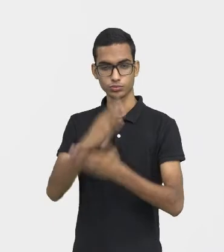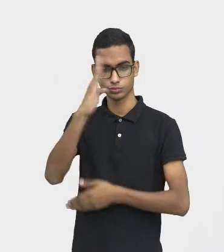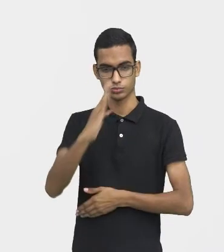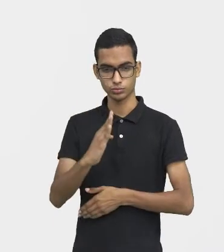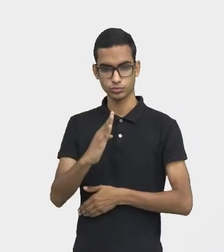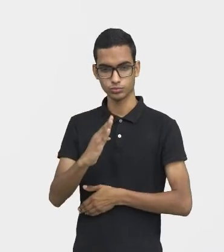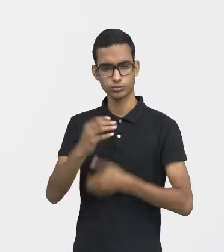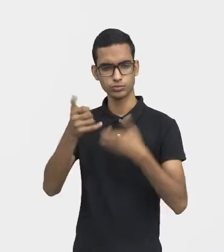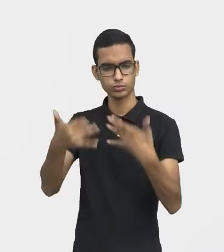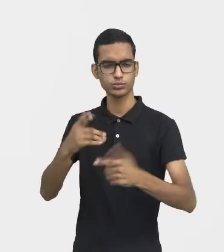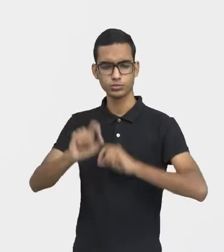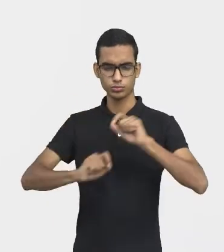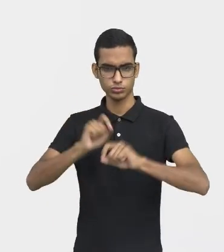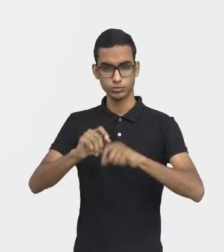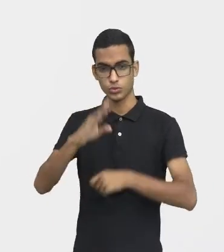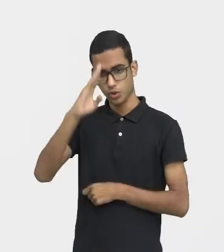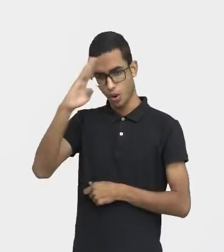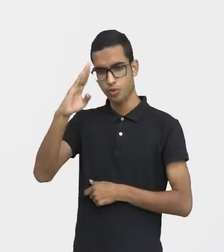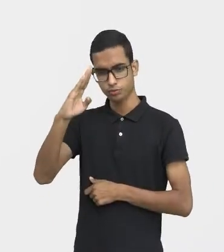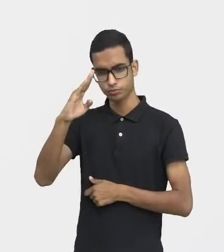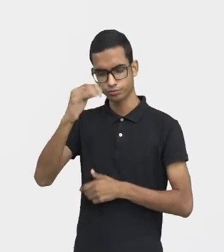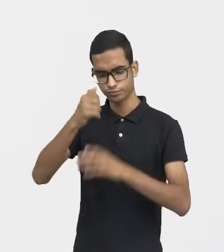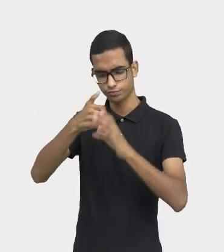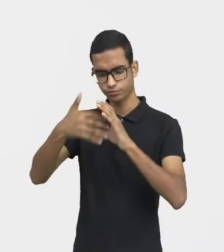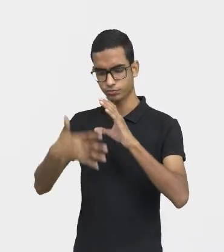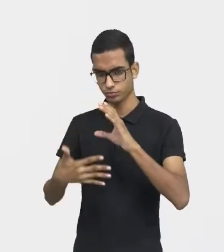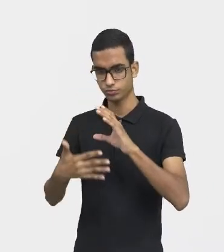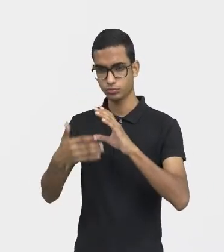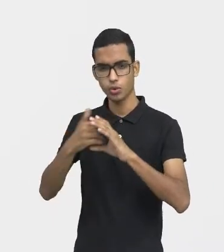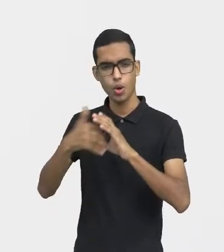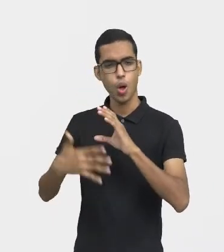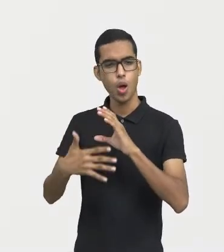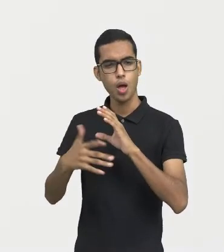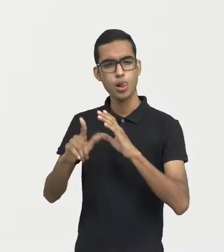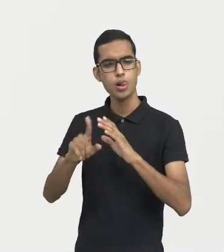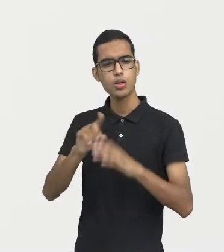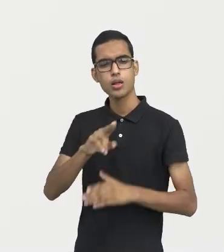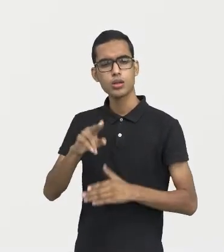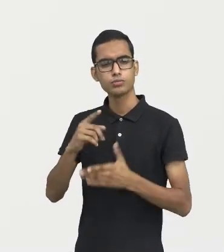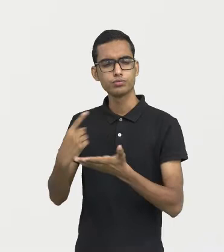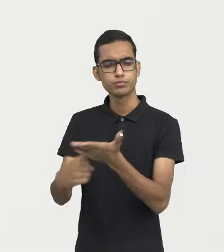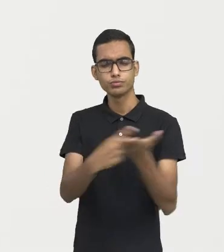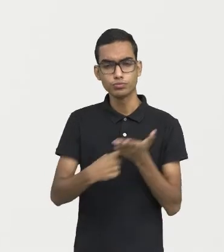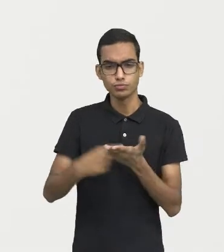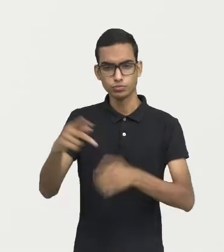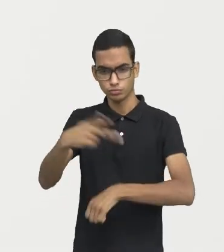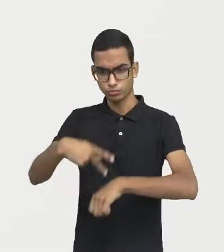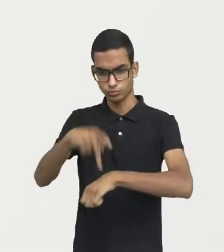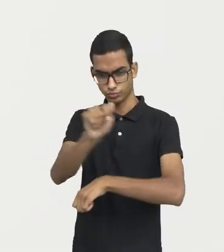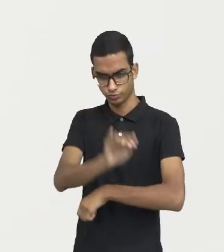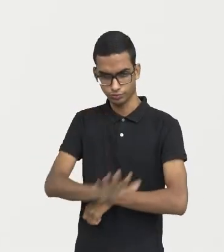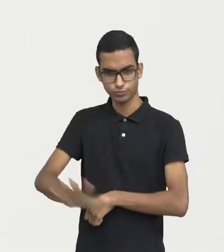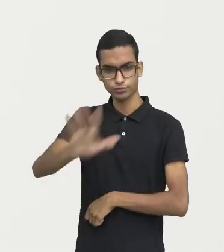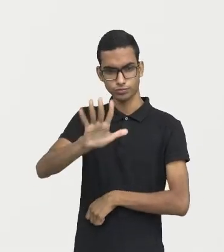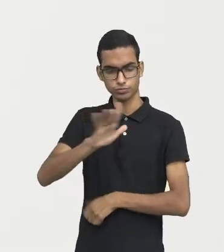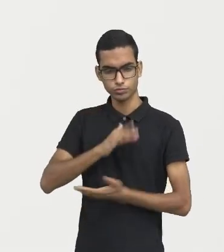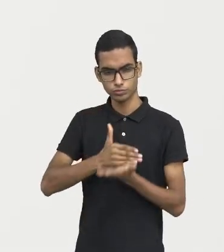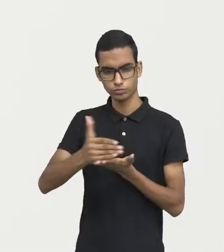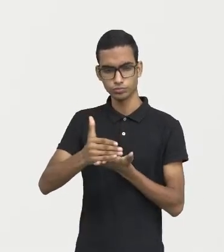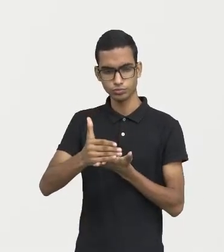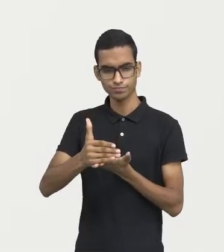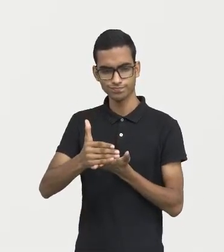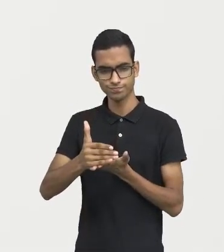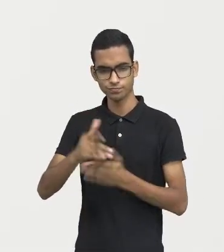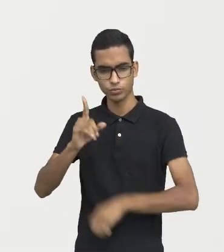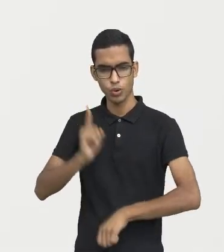o seguinte, ó: uma das principais características da chamada Convenção Nacional, que sucedeu os primeiros momentos da Revolução